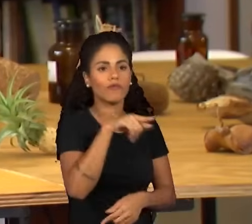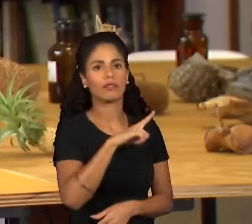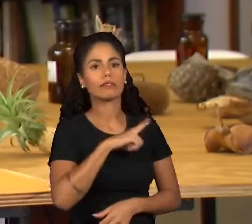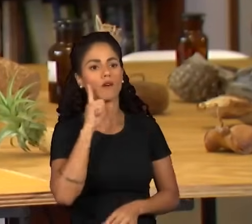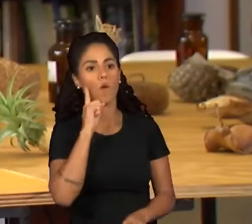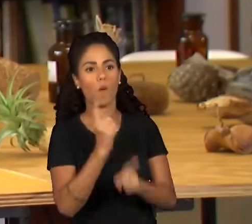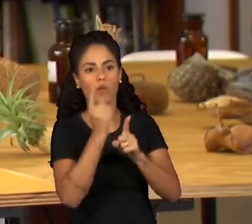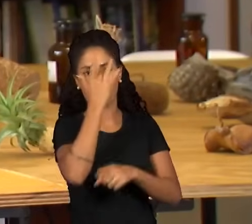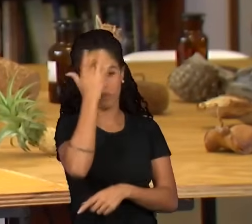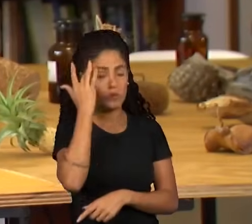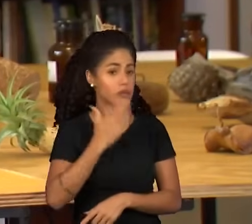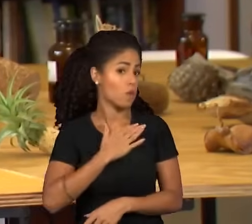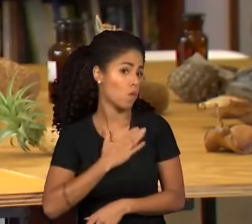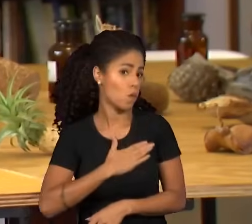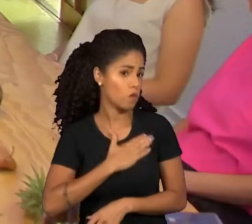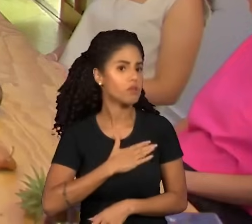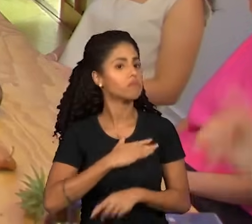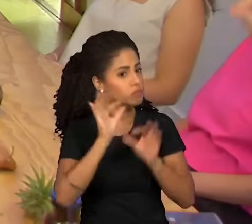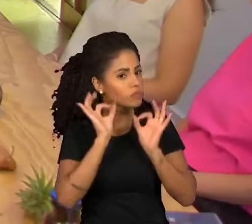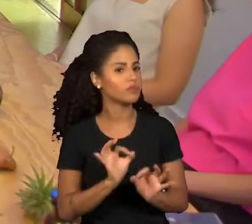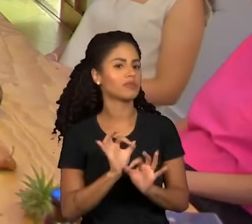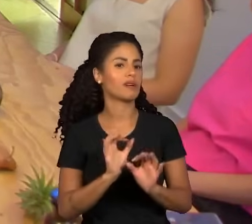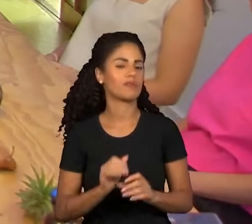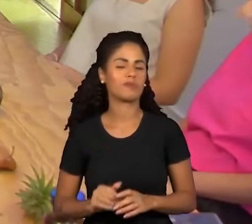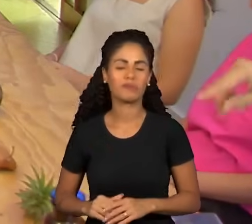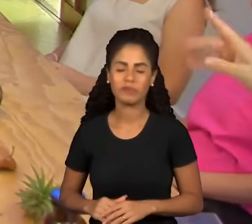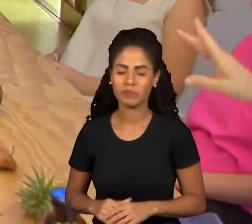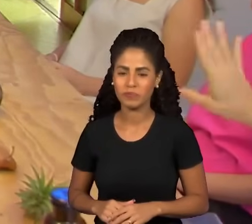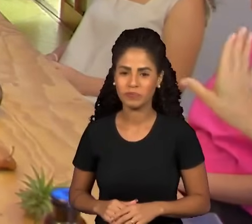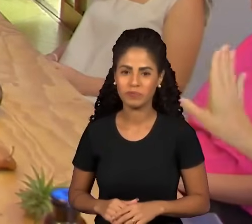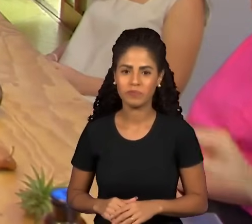pessoas interessadas, e deu certo.